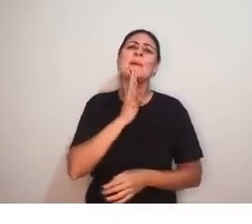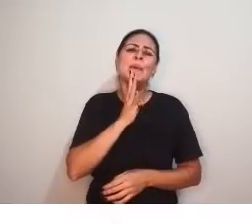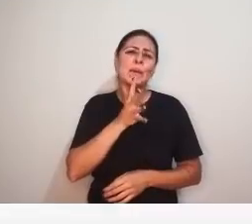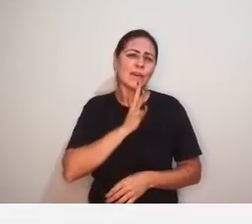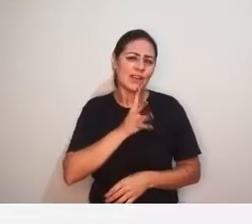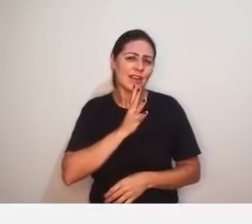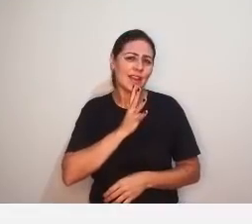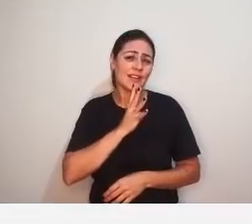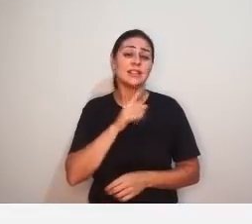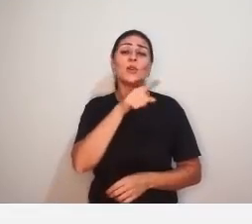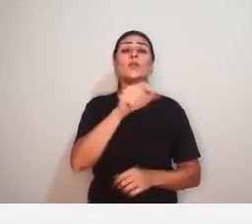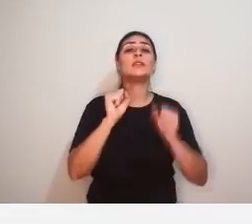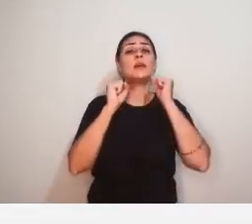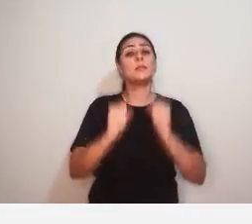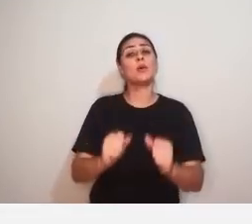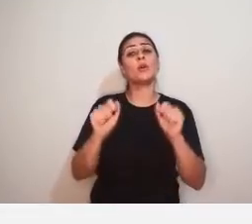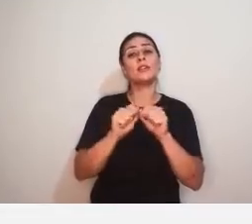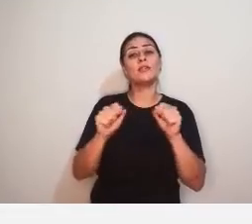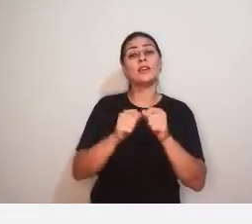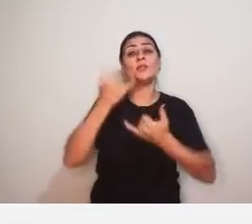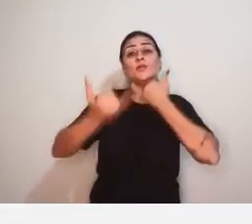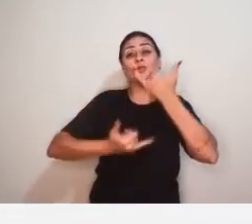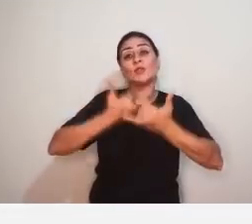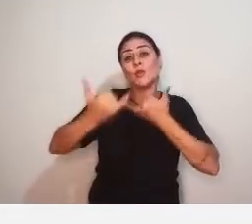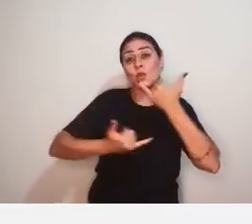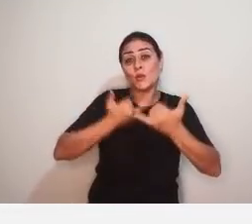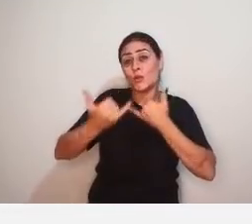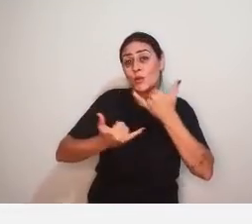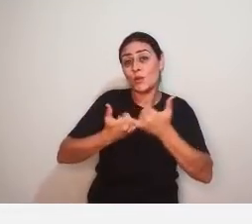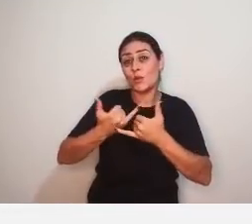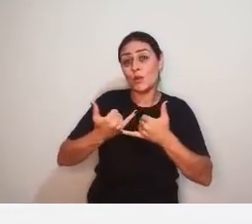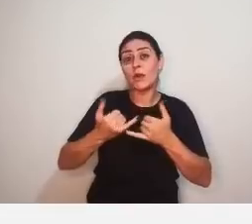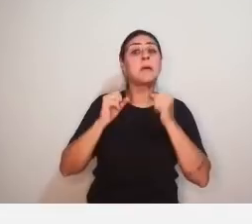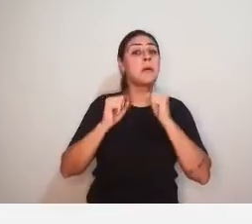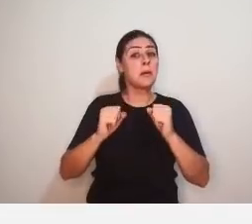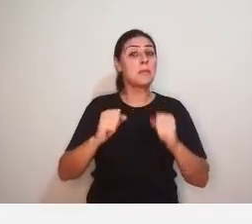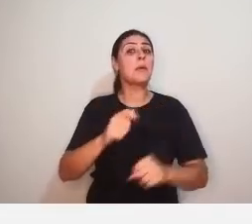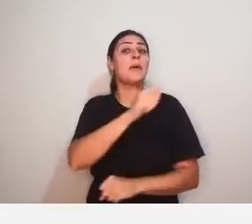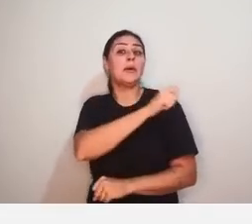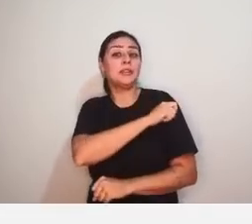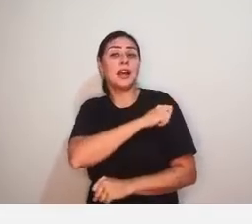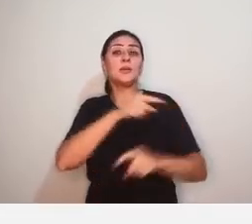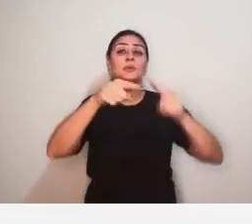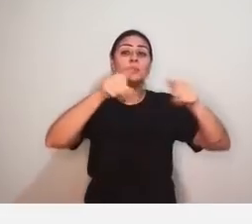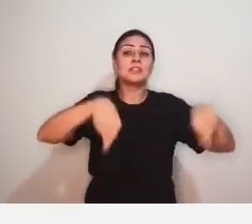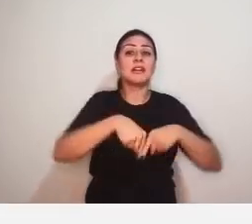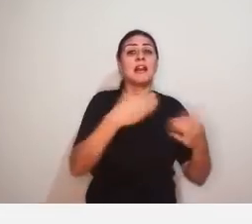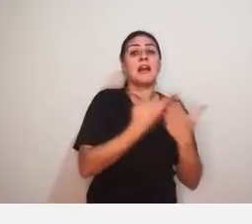vocês devem conhecer, já devem ter usado, né? No qual você pode fazer jogos, né? E engajar os